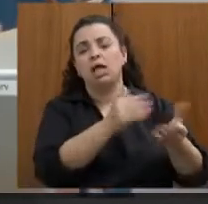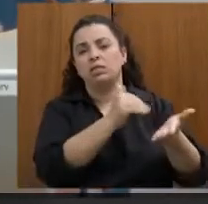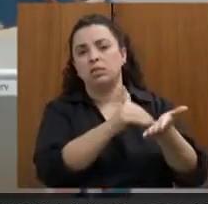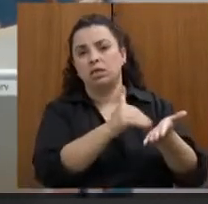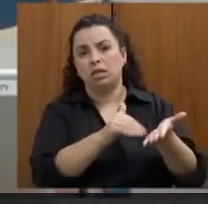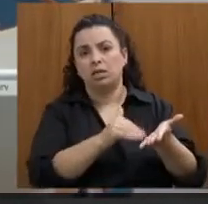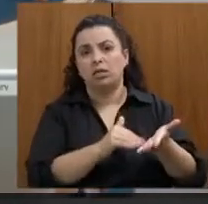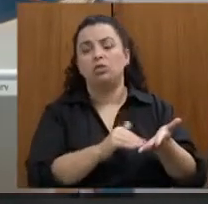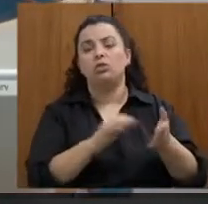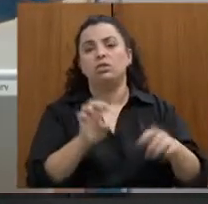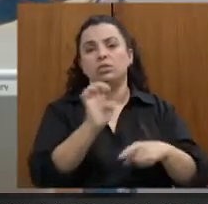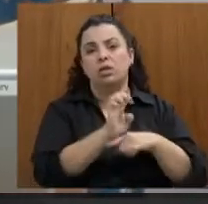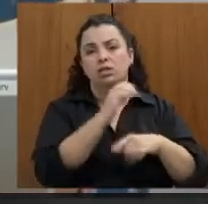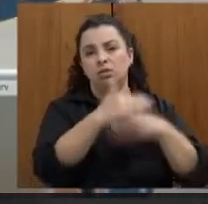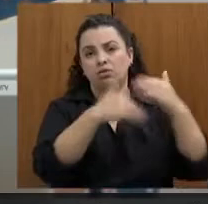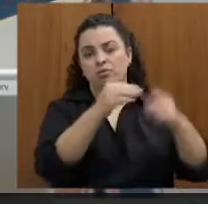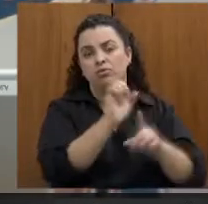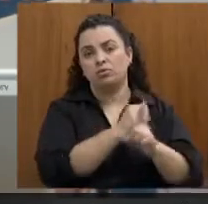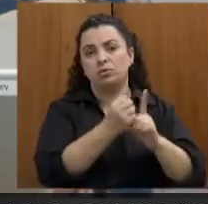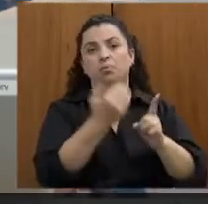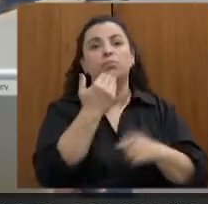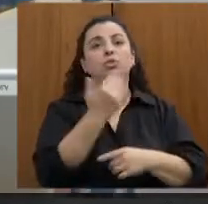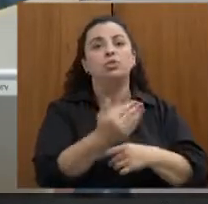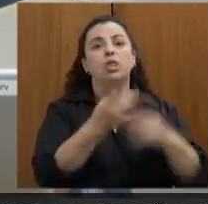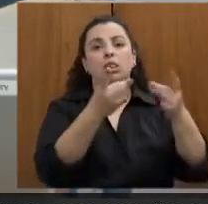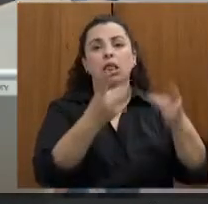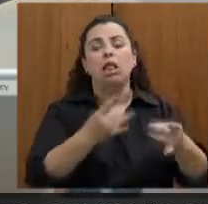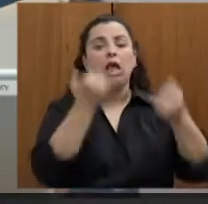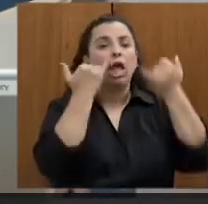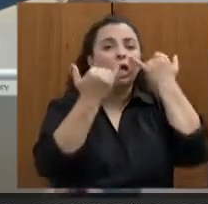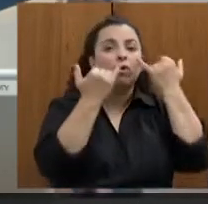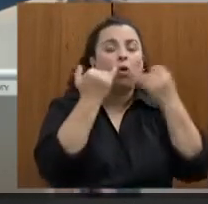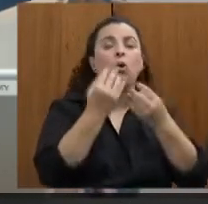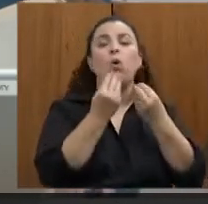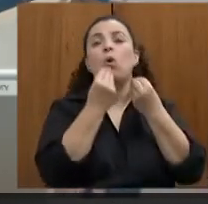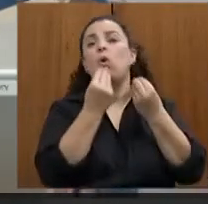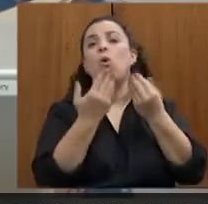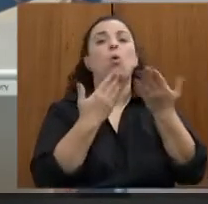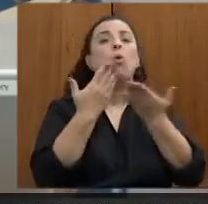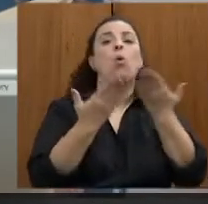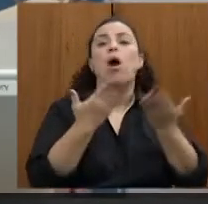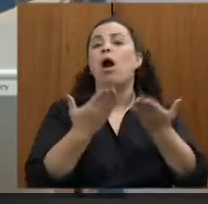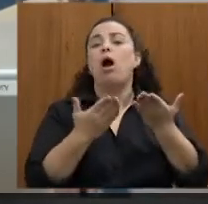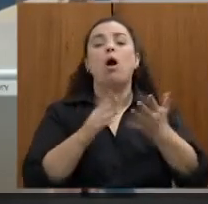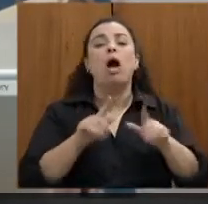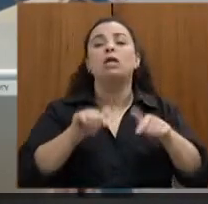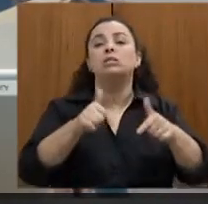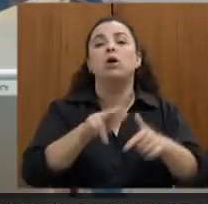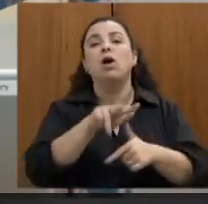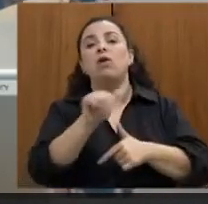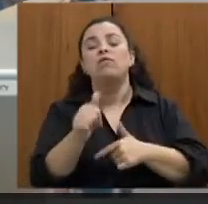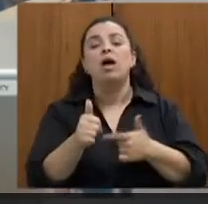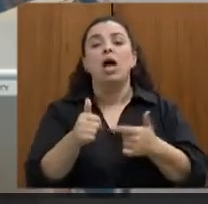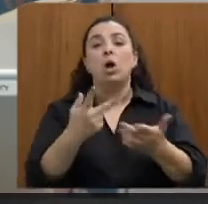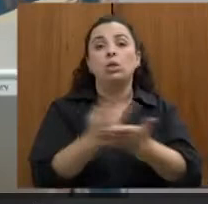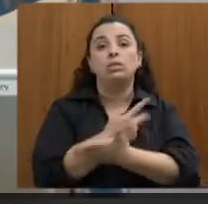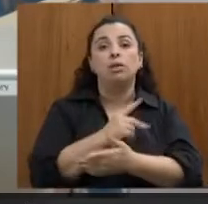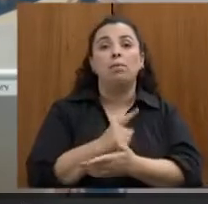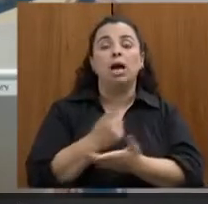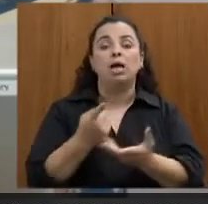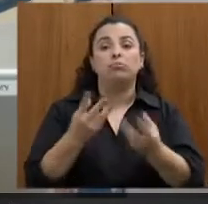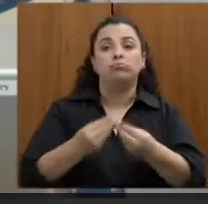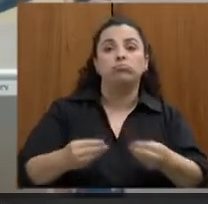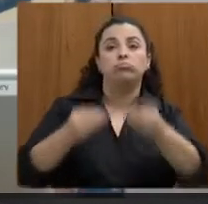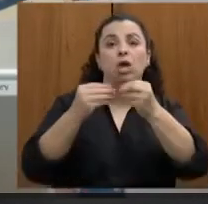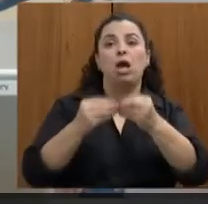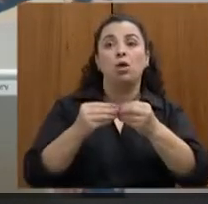Desenvolvimento Social pedido de informações acerca de quais providências serão tomadas para sanar possíveis violações de direitos